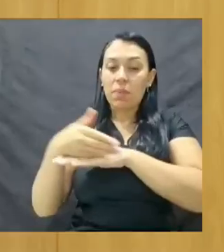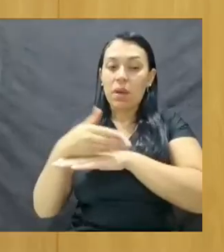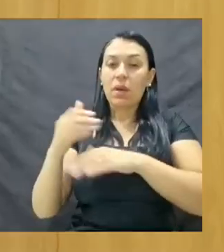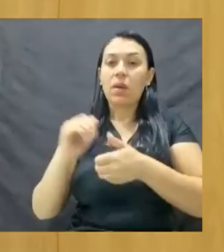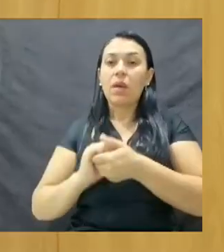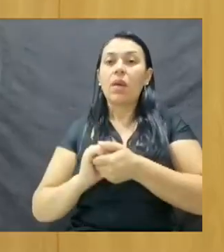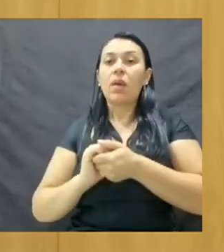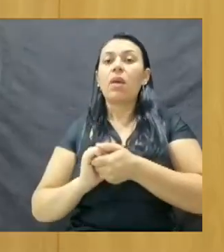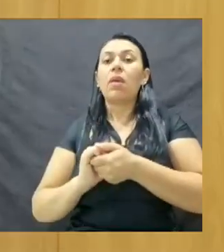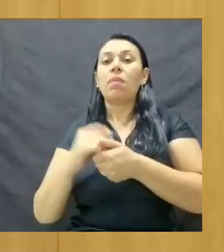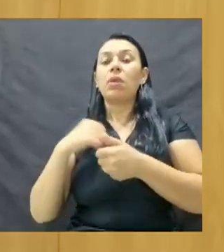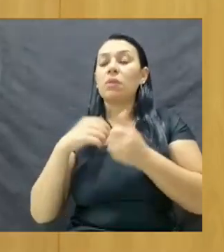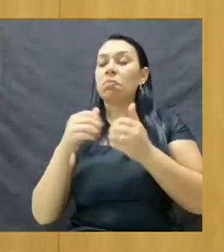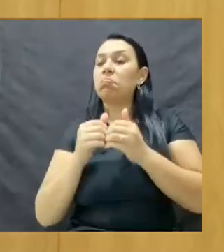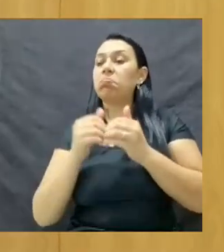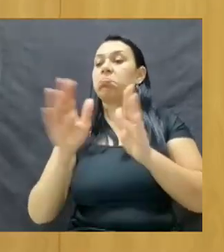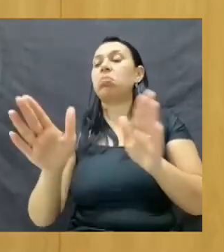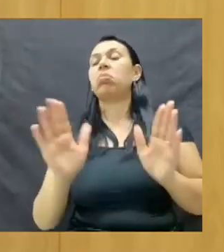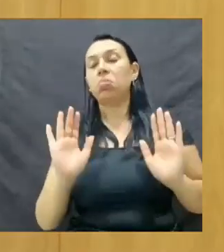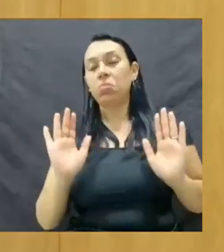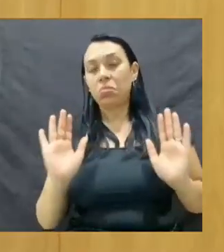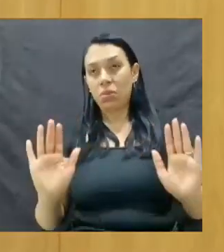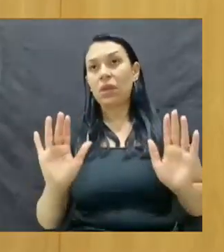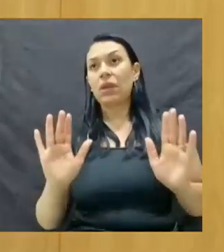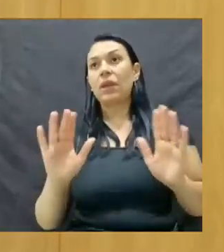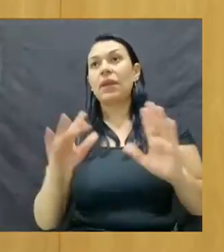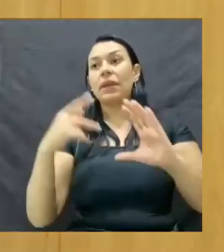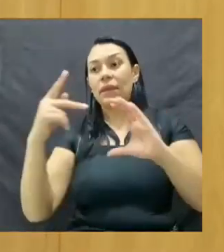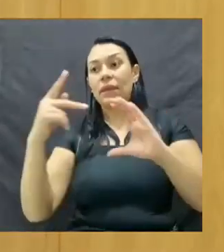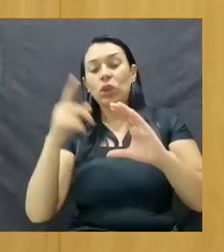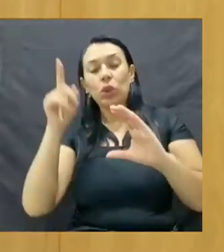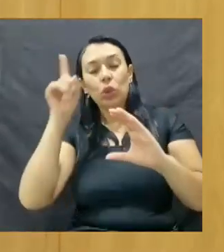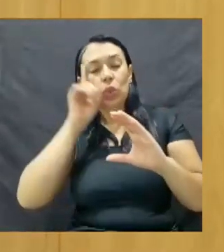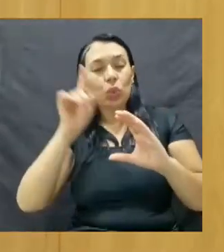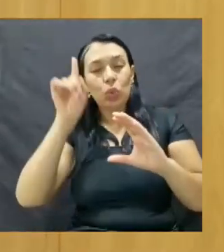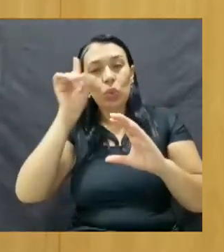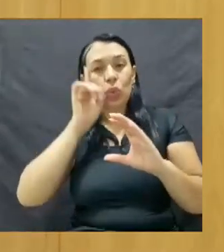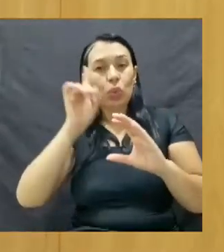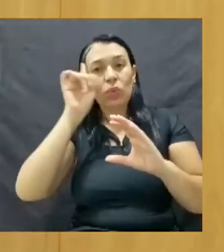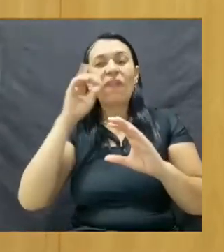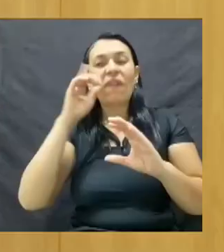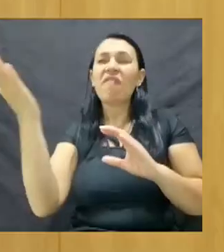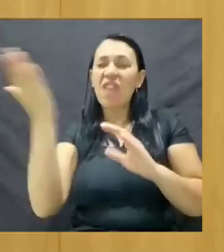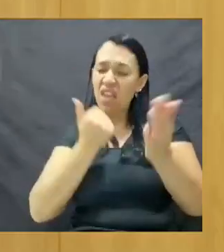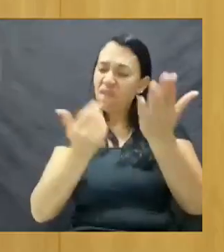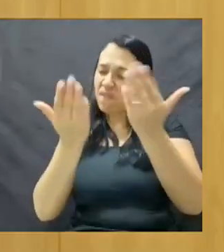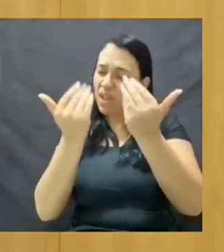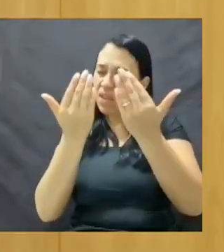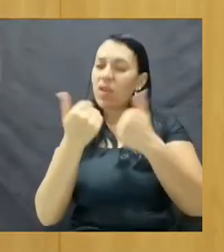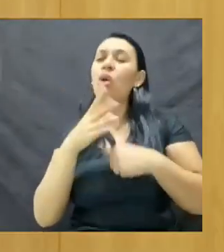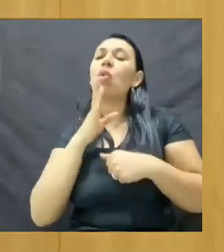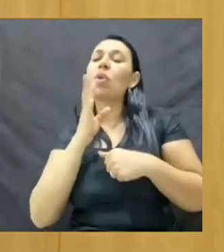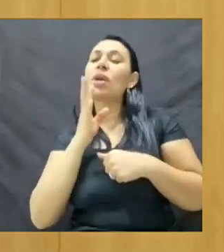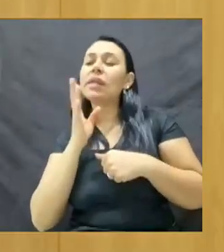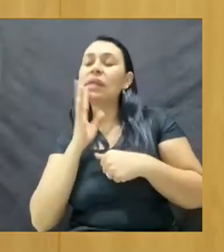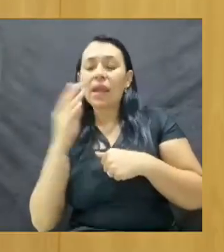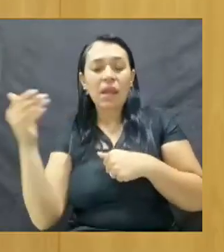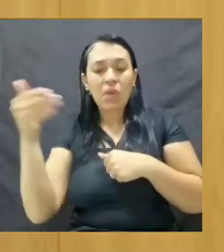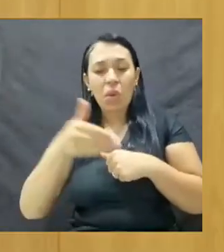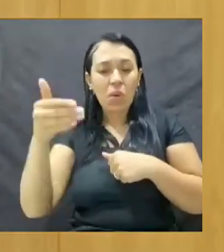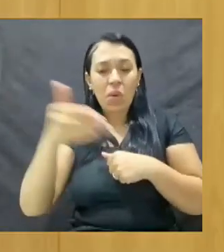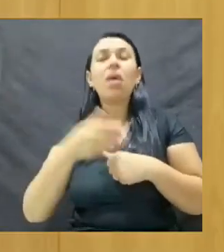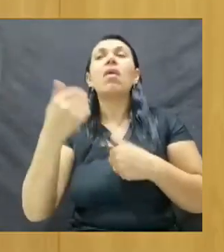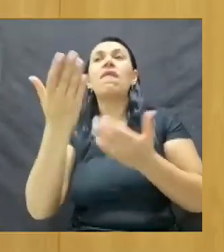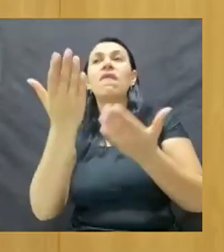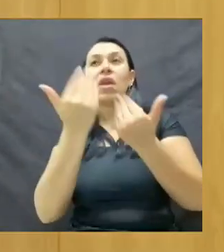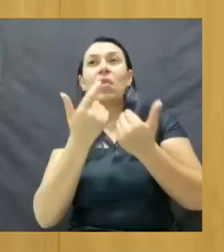Câmara Municipal funciona diariamente. Venham para a reunião ordinária, sabe, conheçam os processos, conheçam os vereadores,